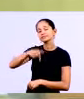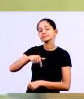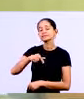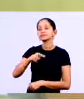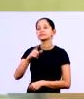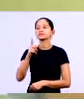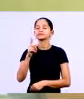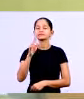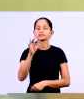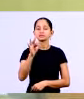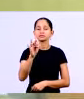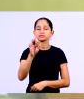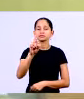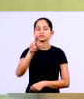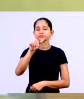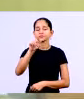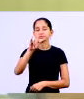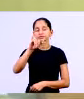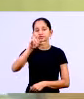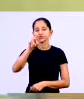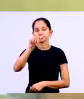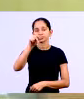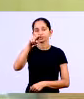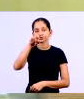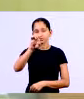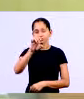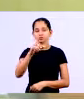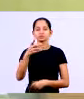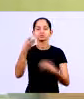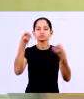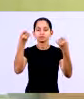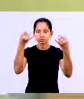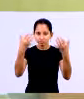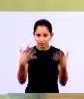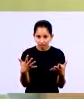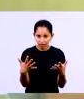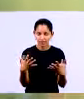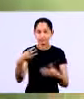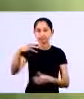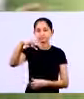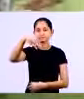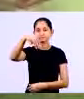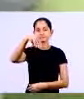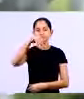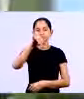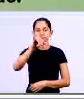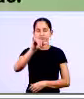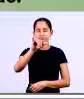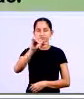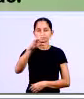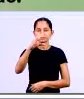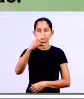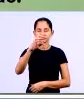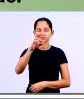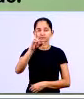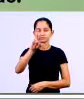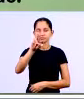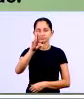aluna Franci Jane, para explicar novamente o micro-ondas. Ah, micro-ondas, olha